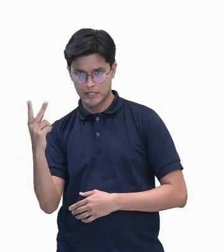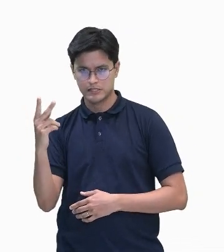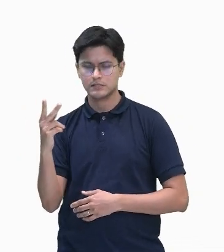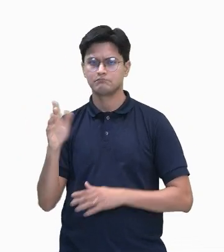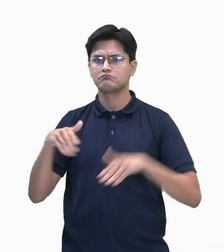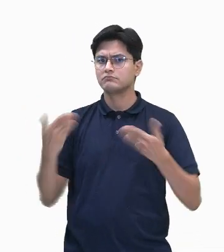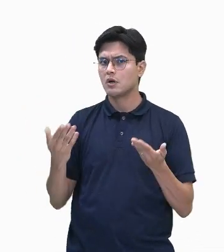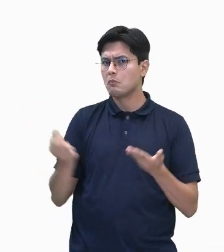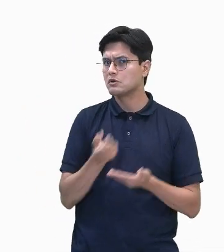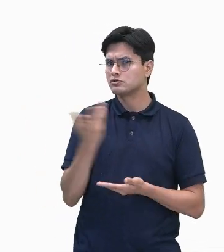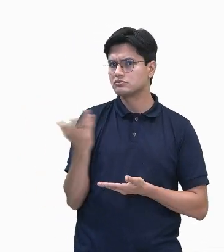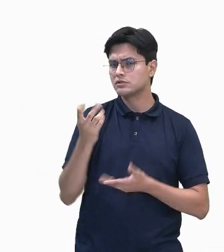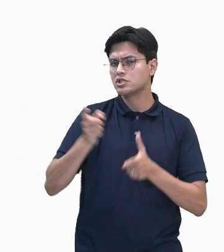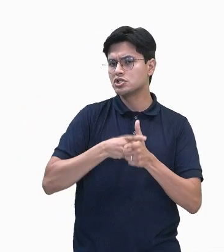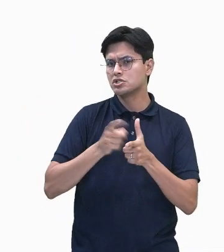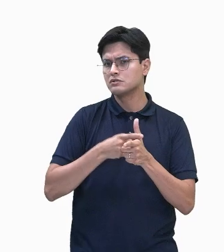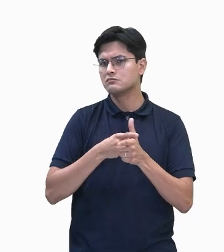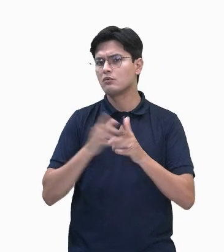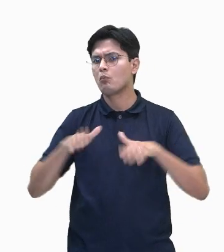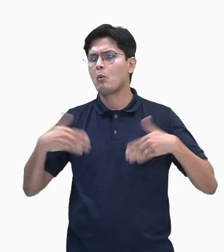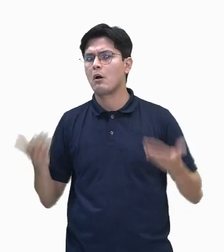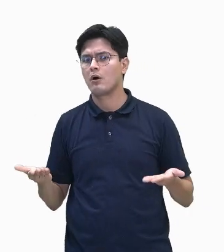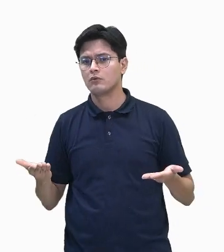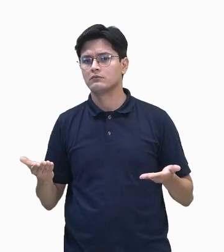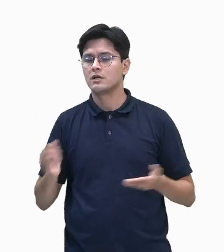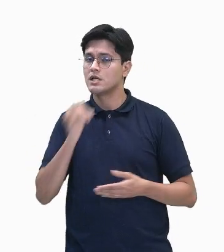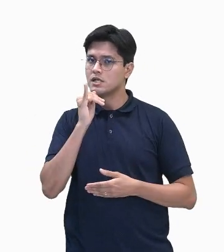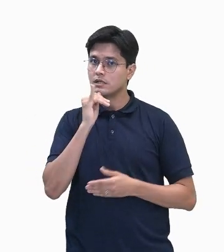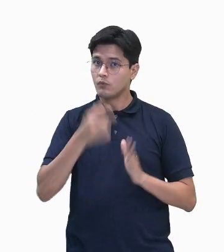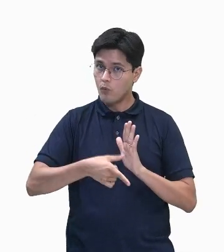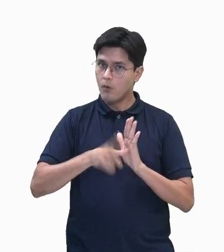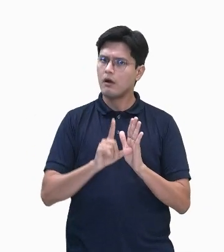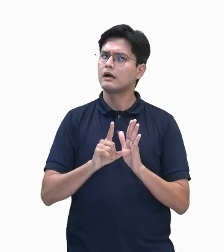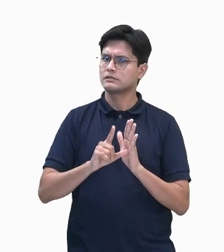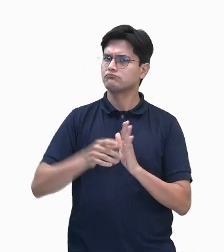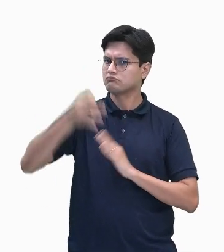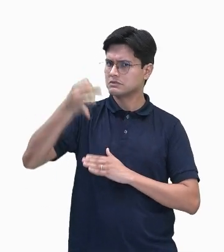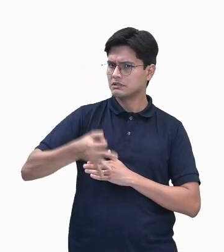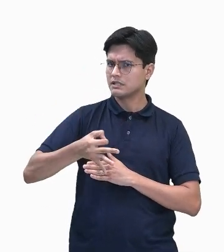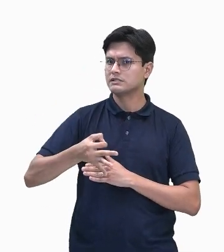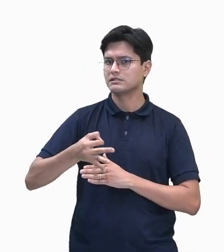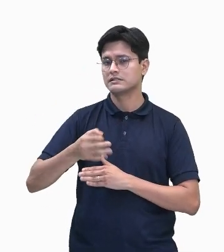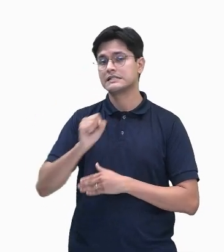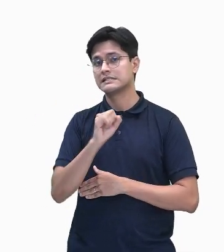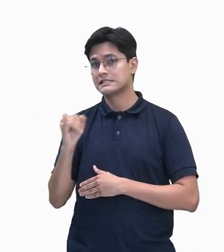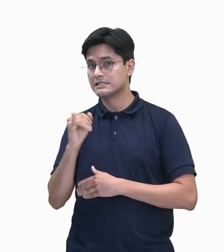Não vai pagar apenas R$ 38, né? Por quê?